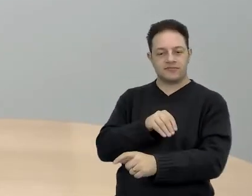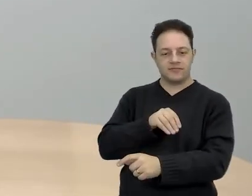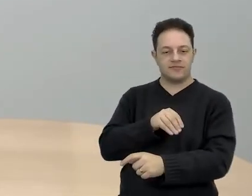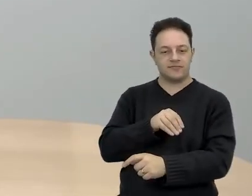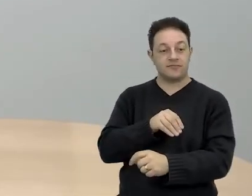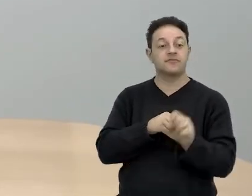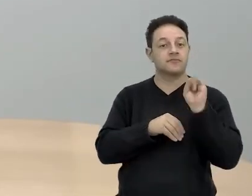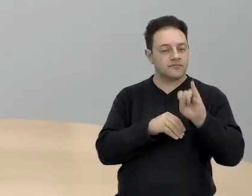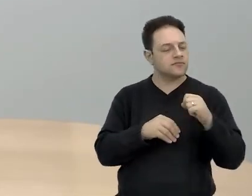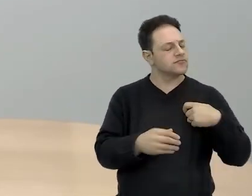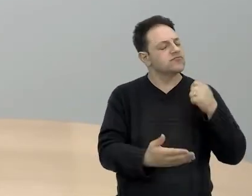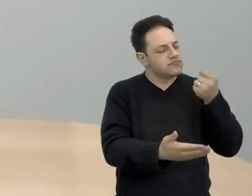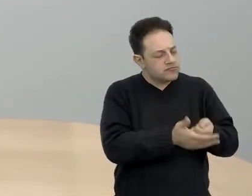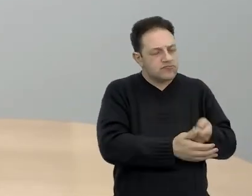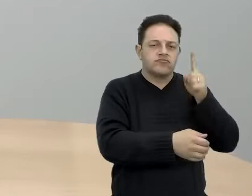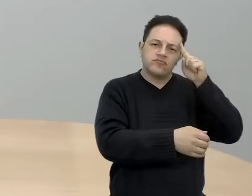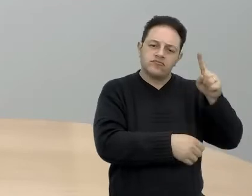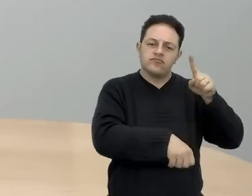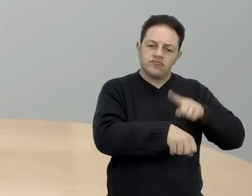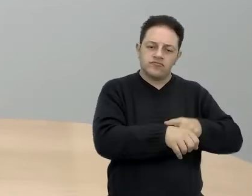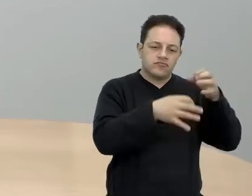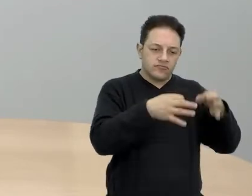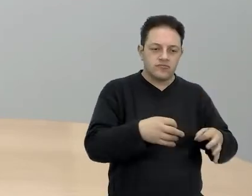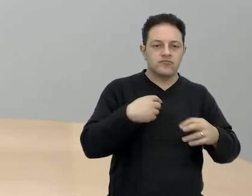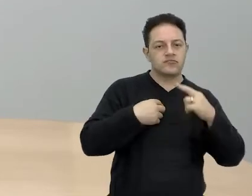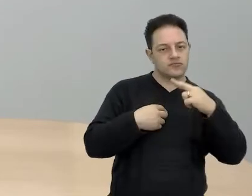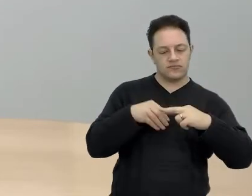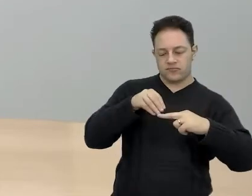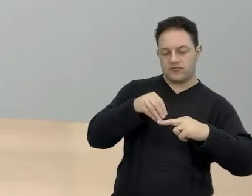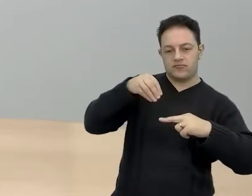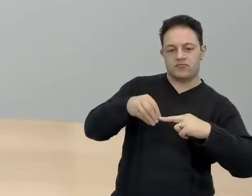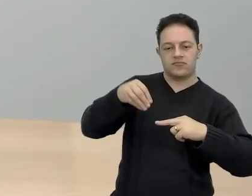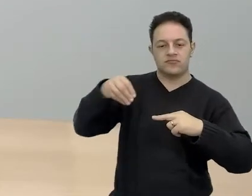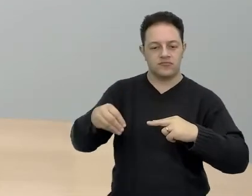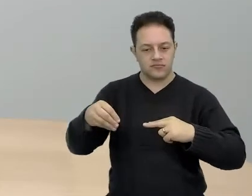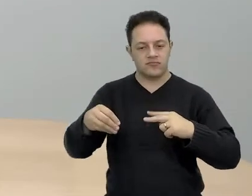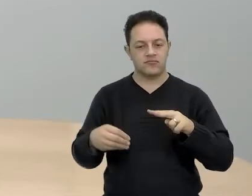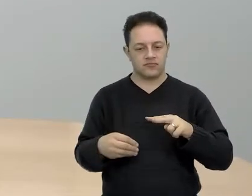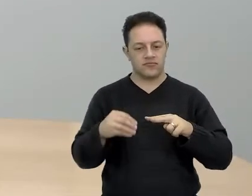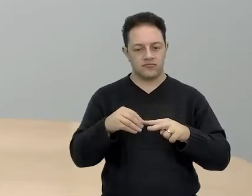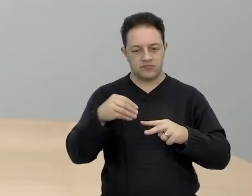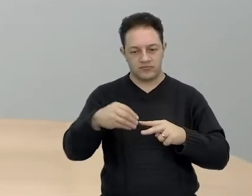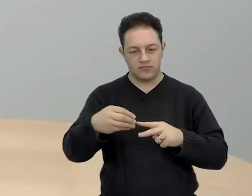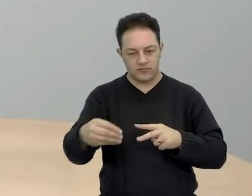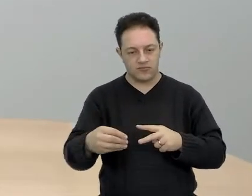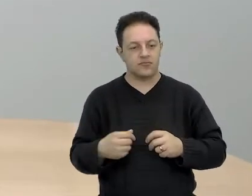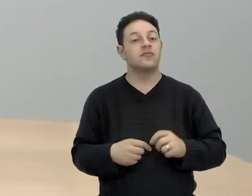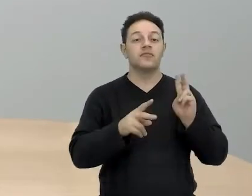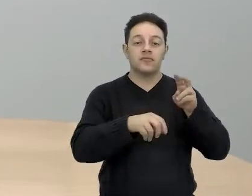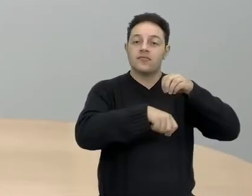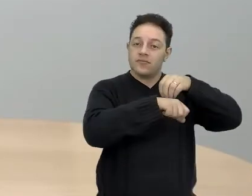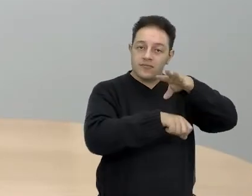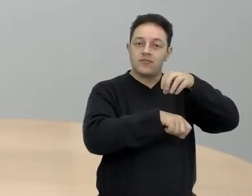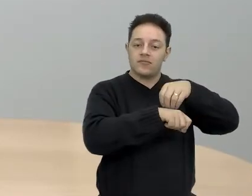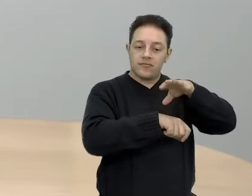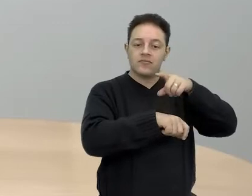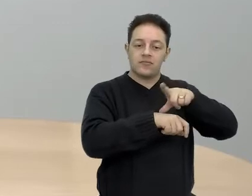você pagar em dia, você anda 2 casas para frente. Todas essas indicações e essas instruções